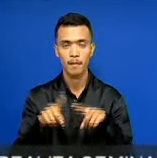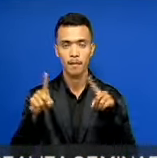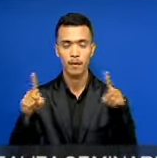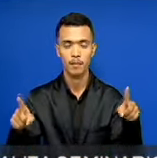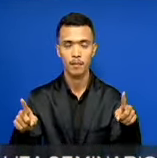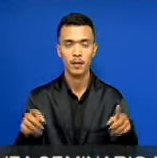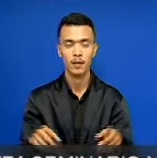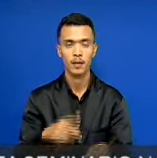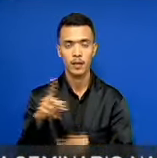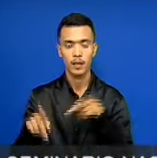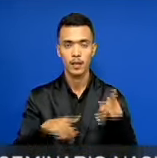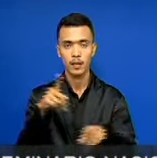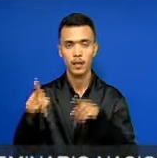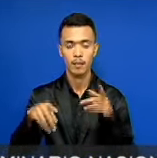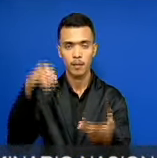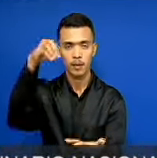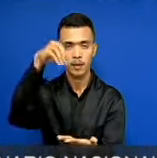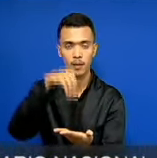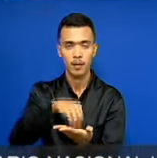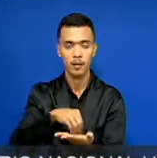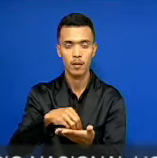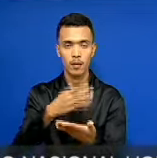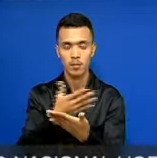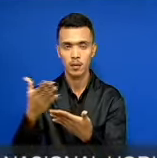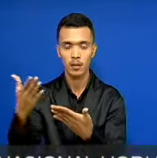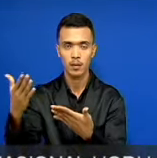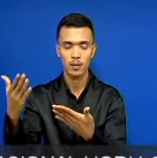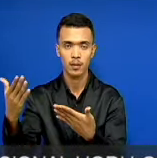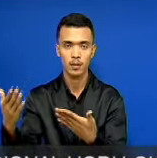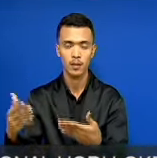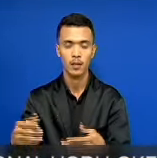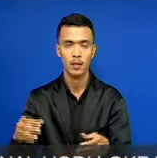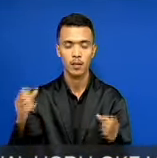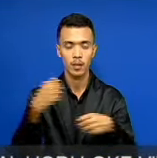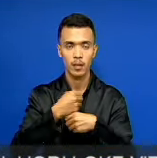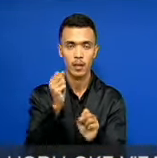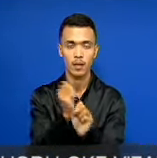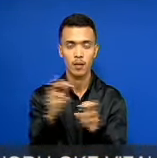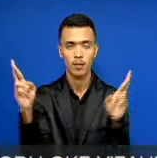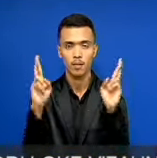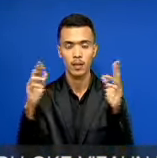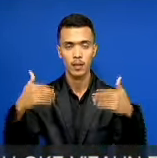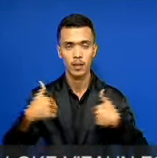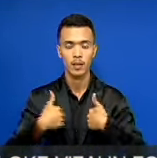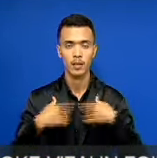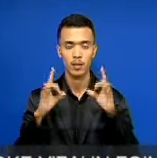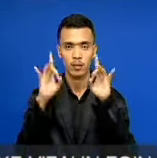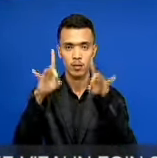be ema tau oto tiana ia sasan sira ne be. Ne halu maliri ia Australia. So ia Australia tma